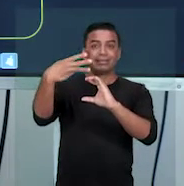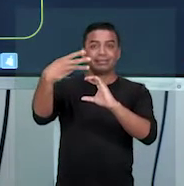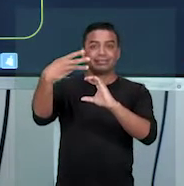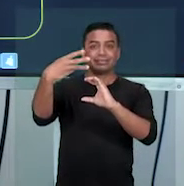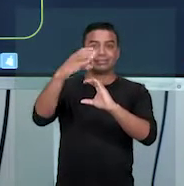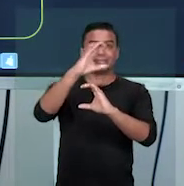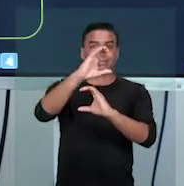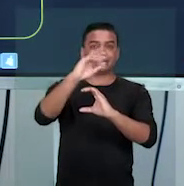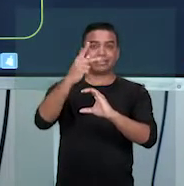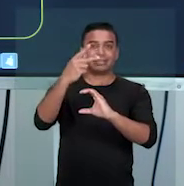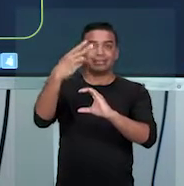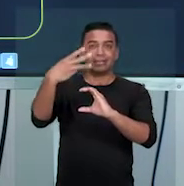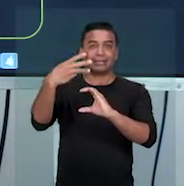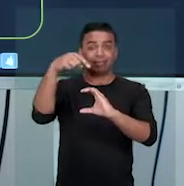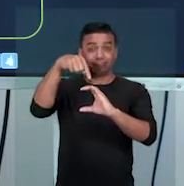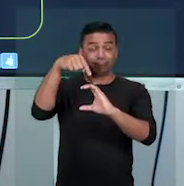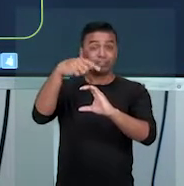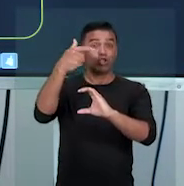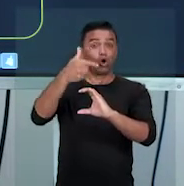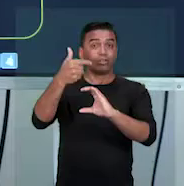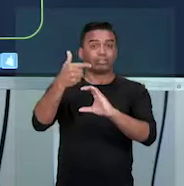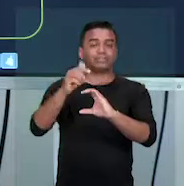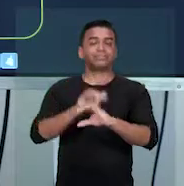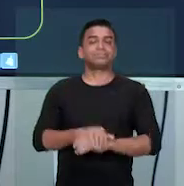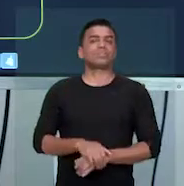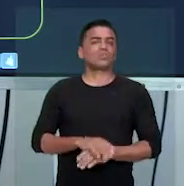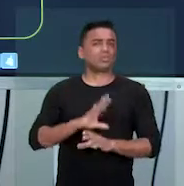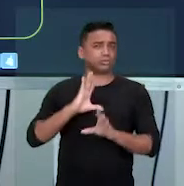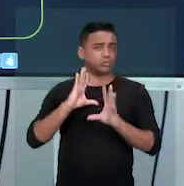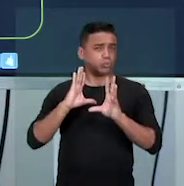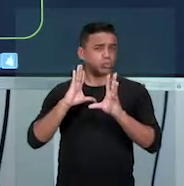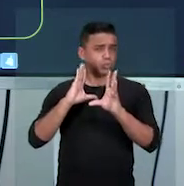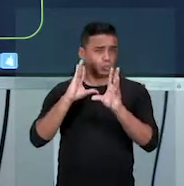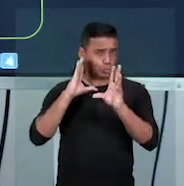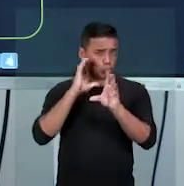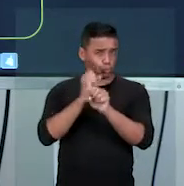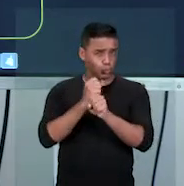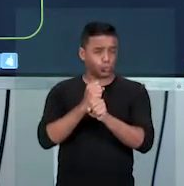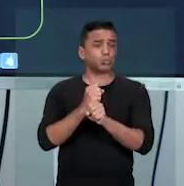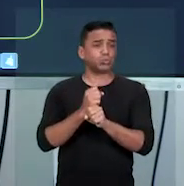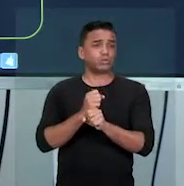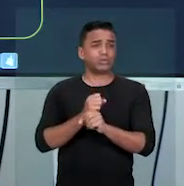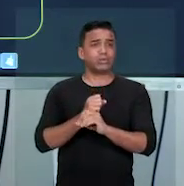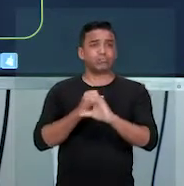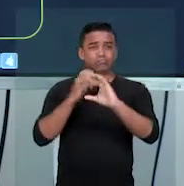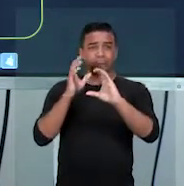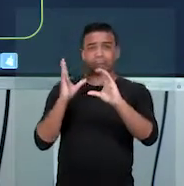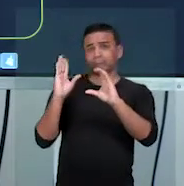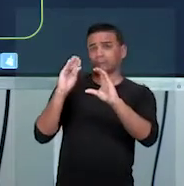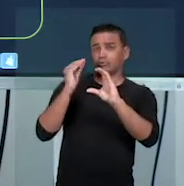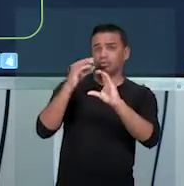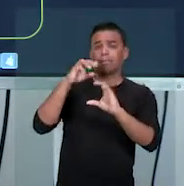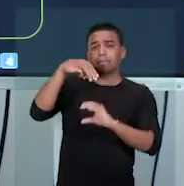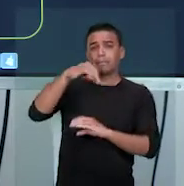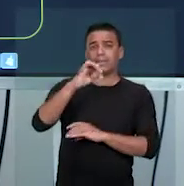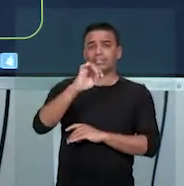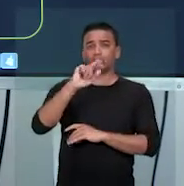CH3, ok? Então, vamos ver se a gente conseguiu colocar tudo. 2-metil. No carbono 2, eu tenho um